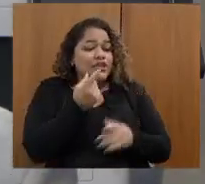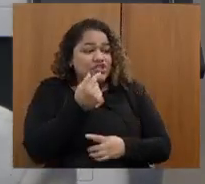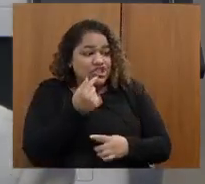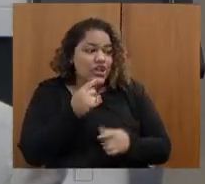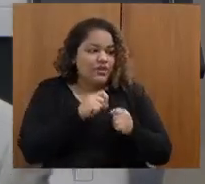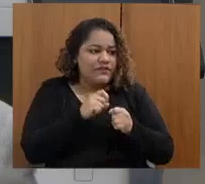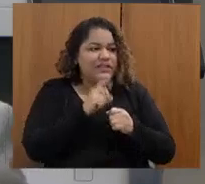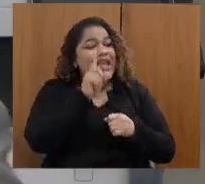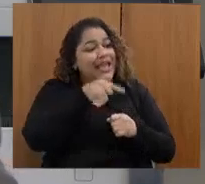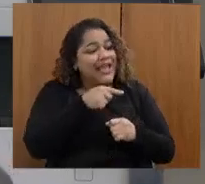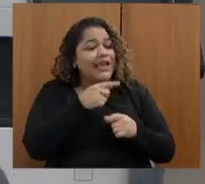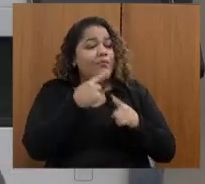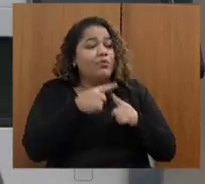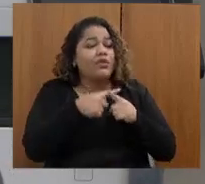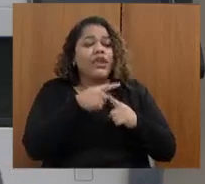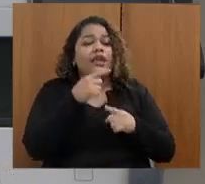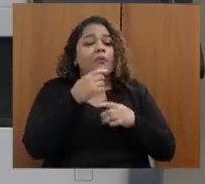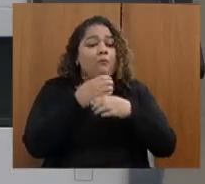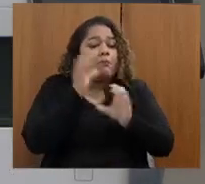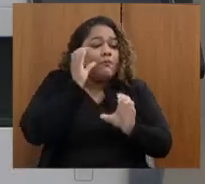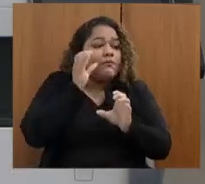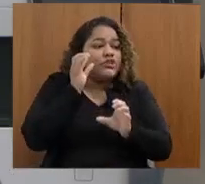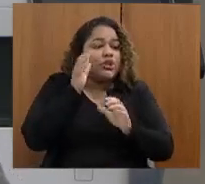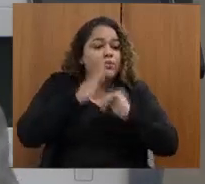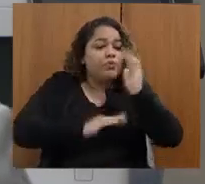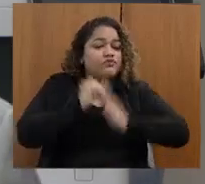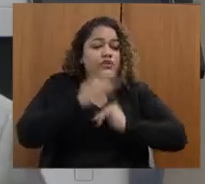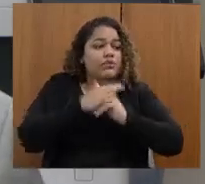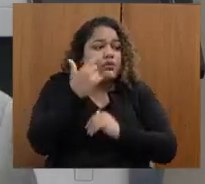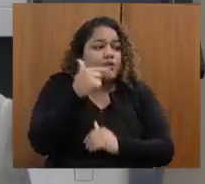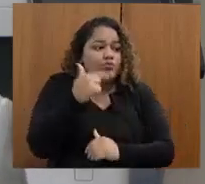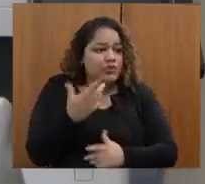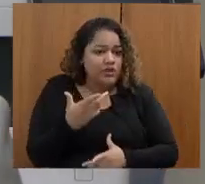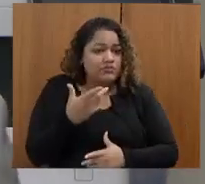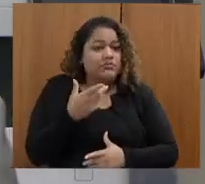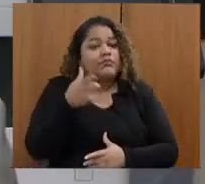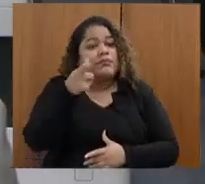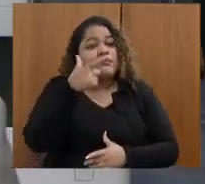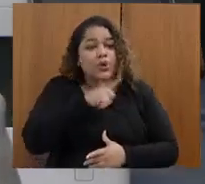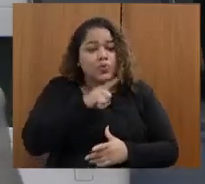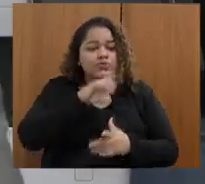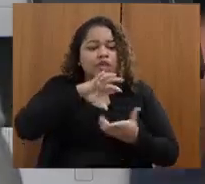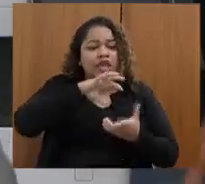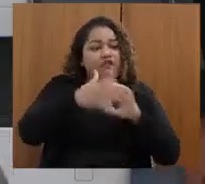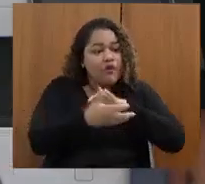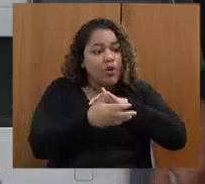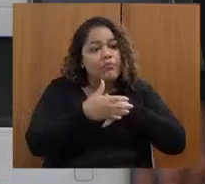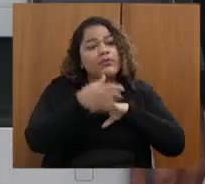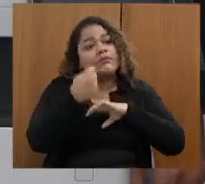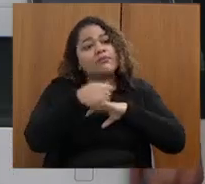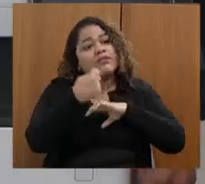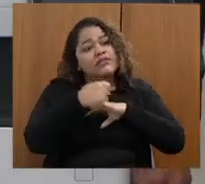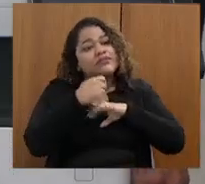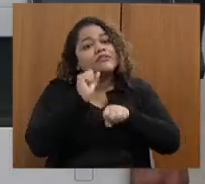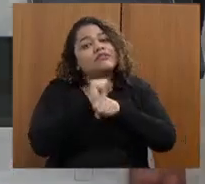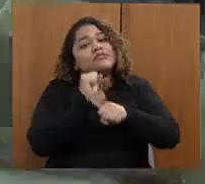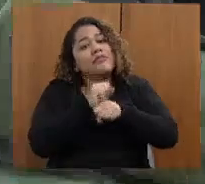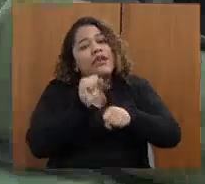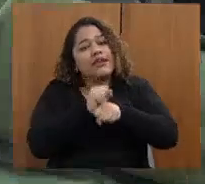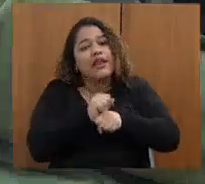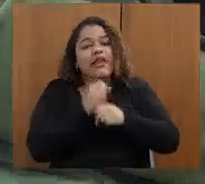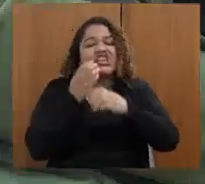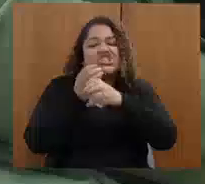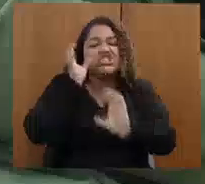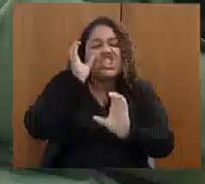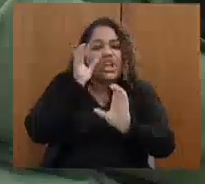para a gente conseguir levar adiante essa reforma da unidade de paz nós precisamos contar com um engenheiros da unidade Divinópolis não é isso aí